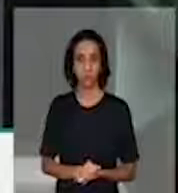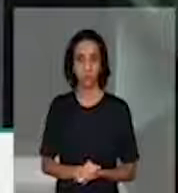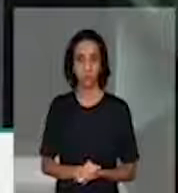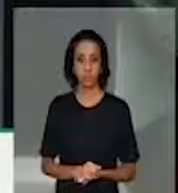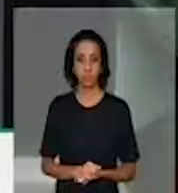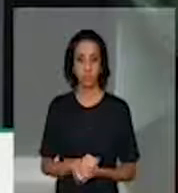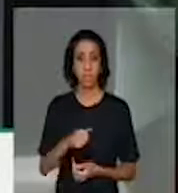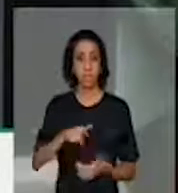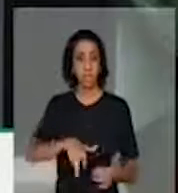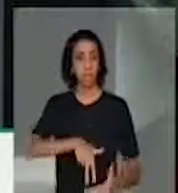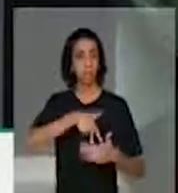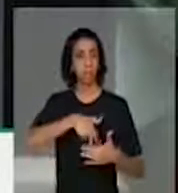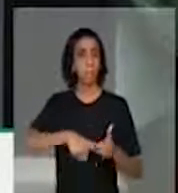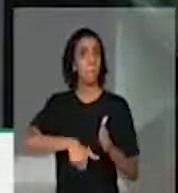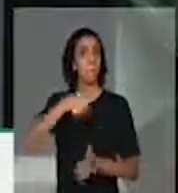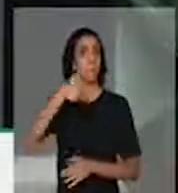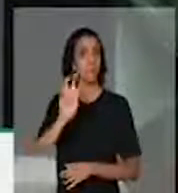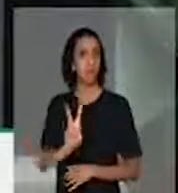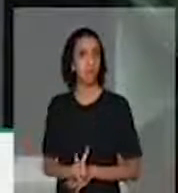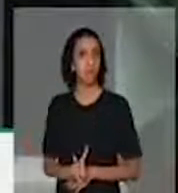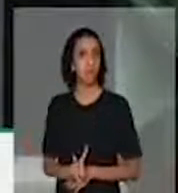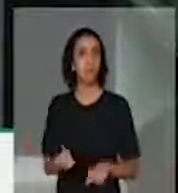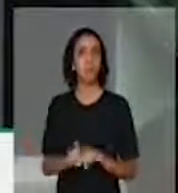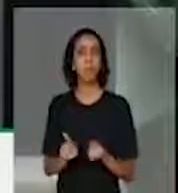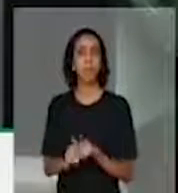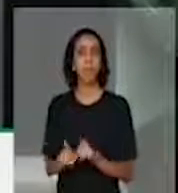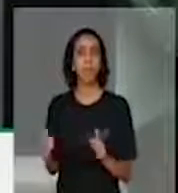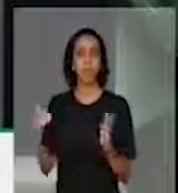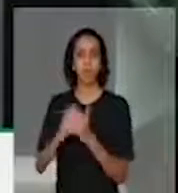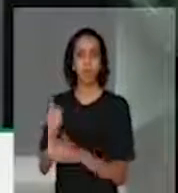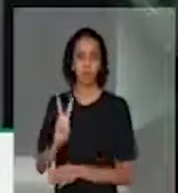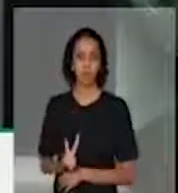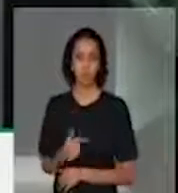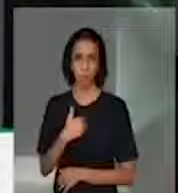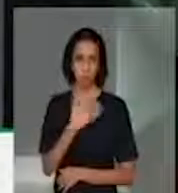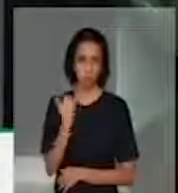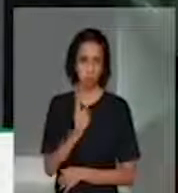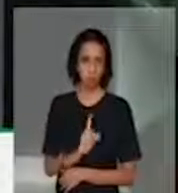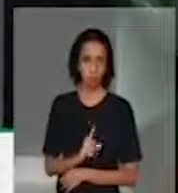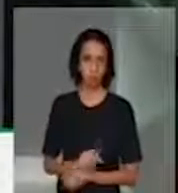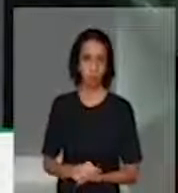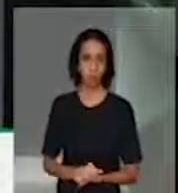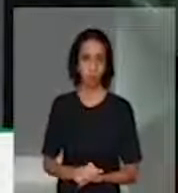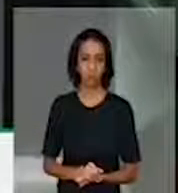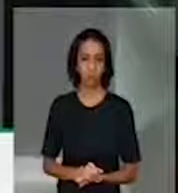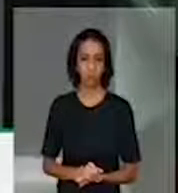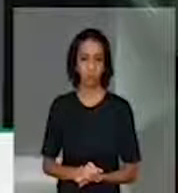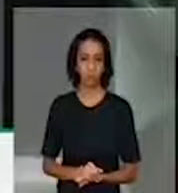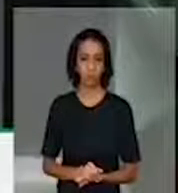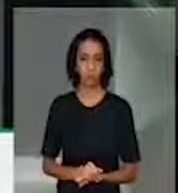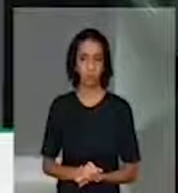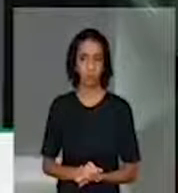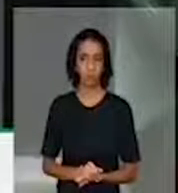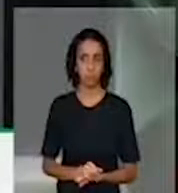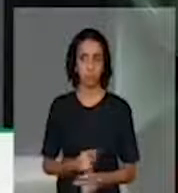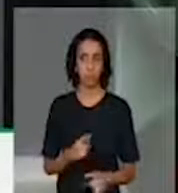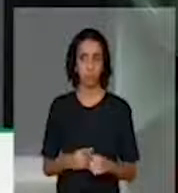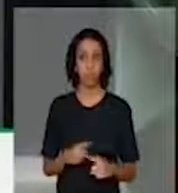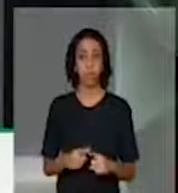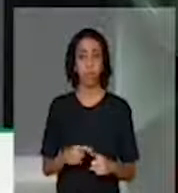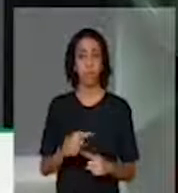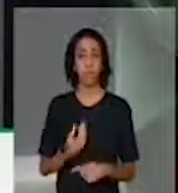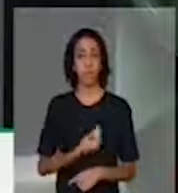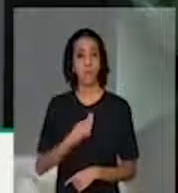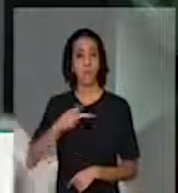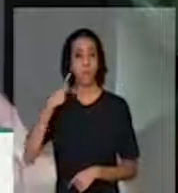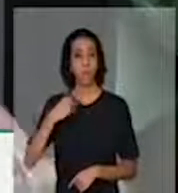pela primeira vez e pela última vez, não por morte, porque estou abandonando a vida